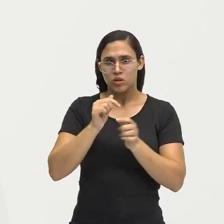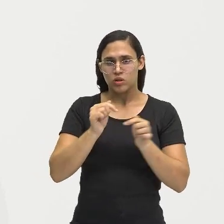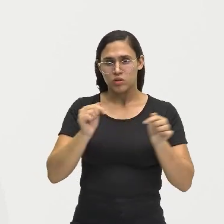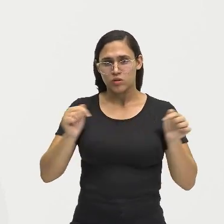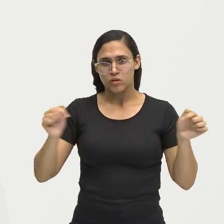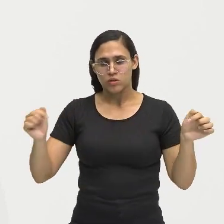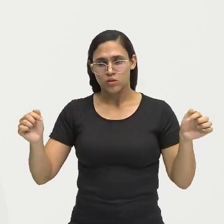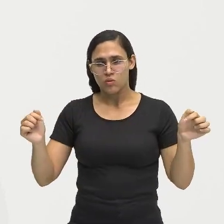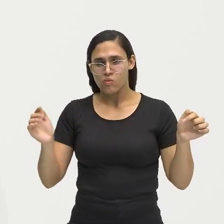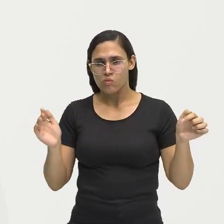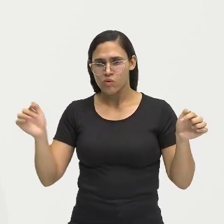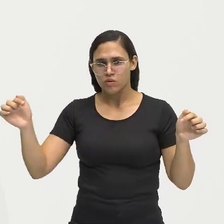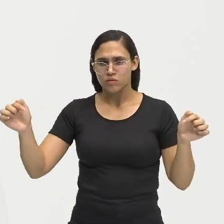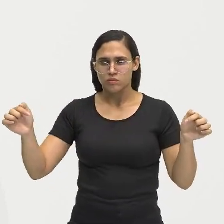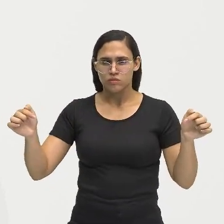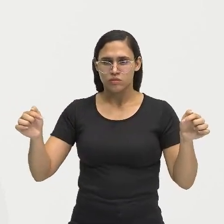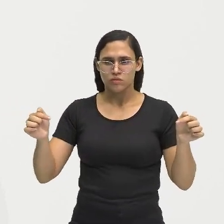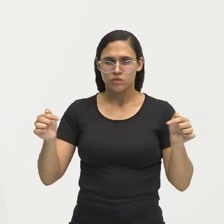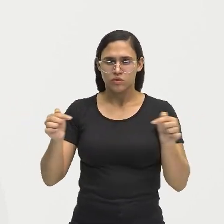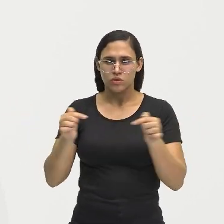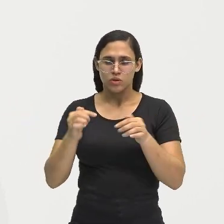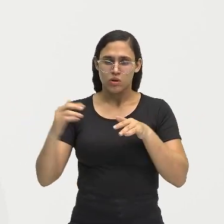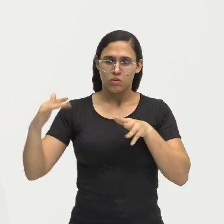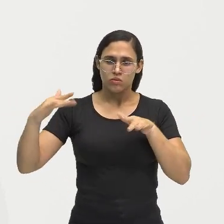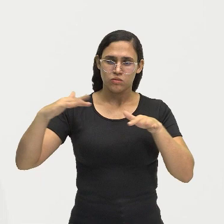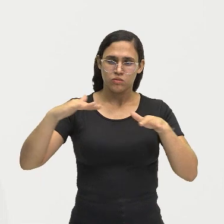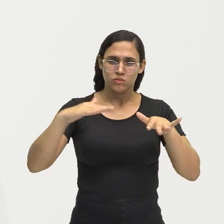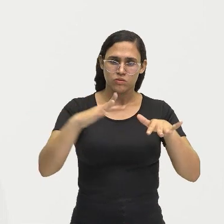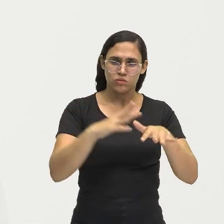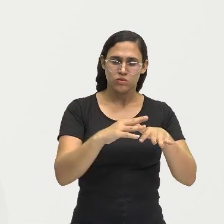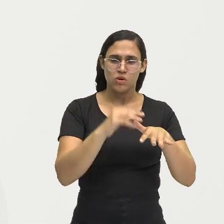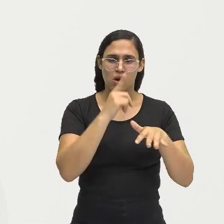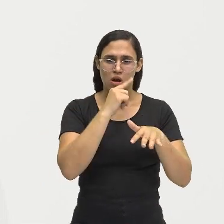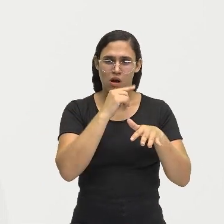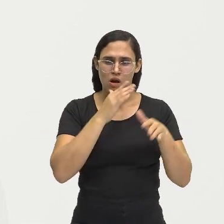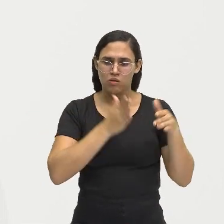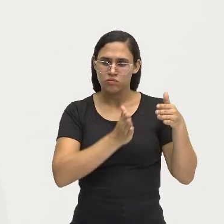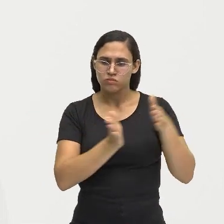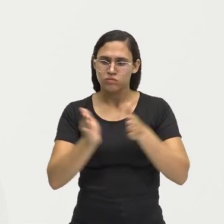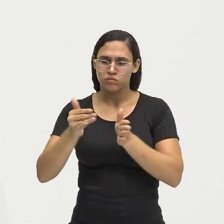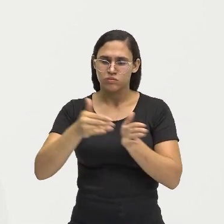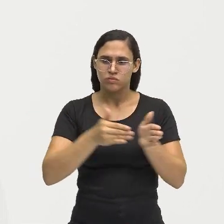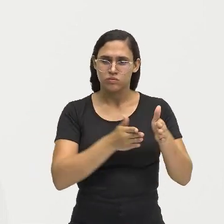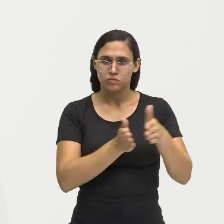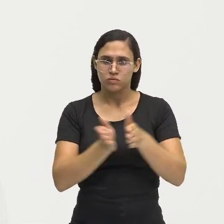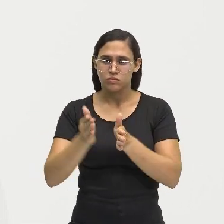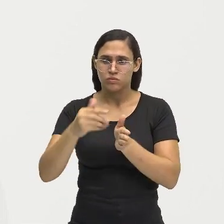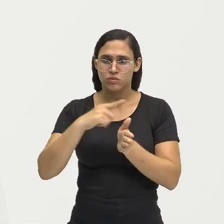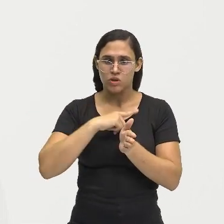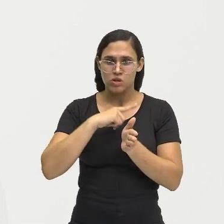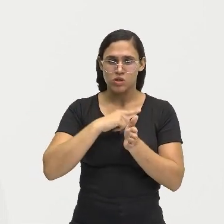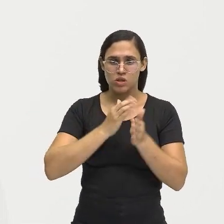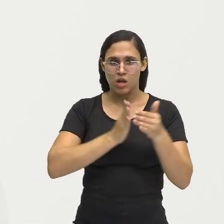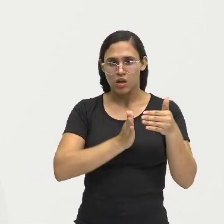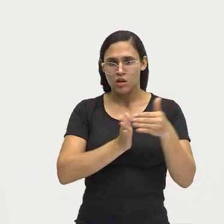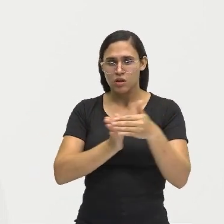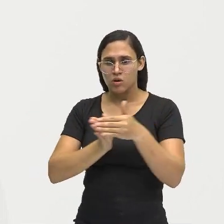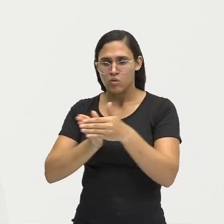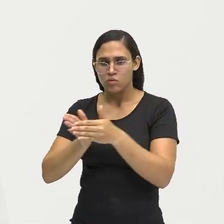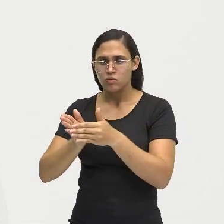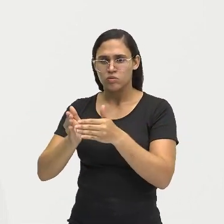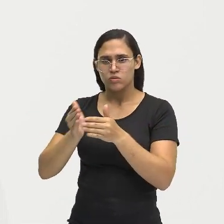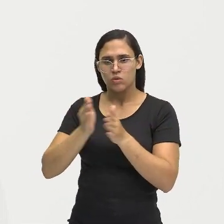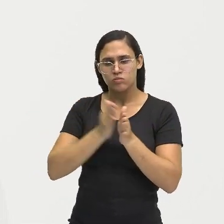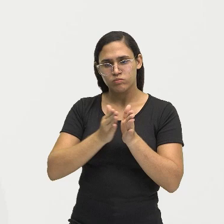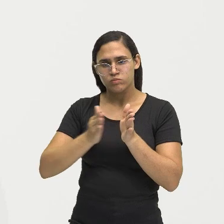como a gente falou ainda há pouco, e aí ele vai sendo alimentado por todos esses rios, por onde ele vai passando, né? E